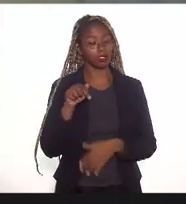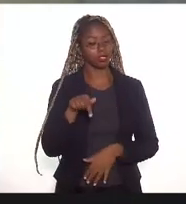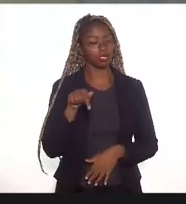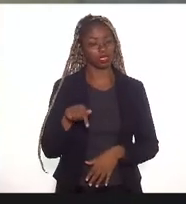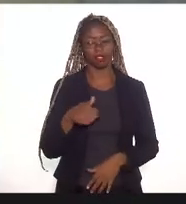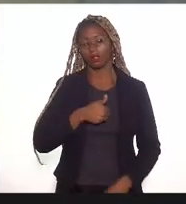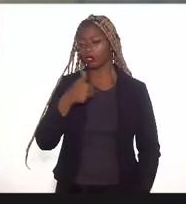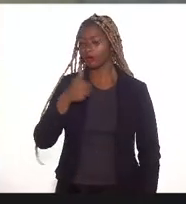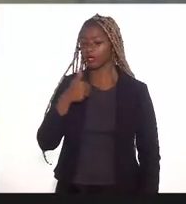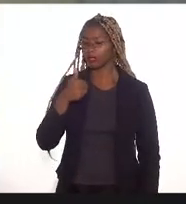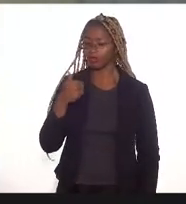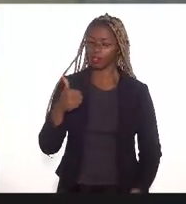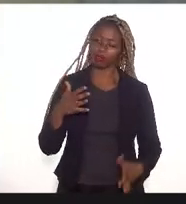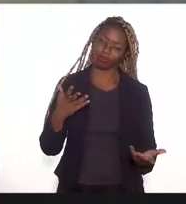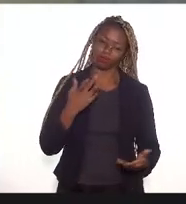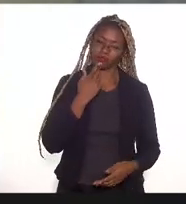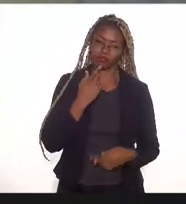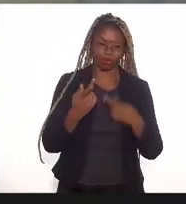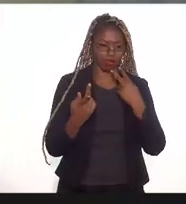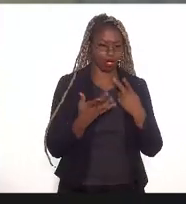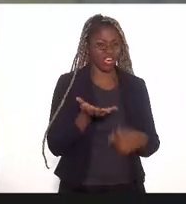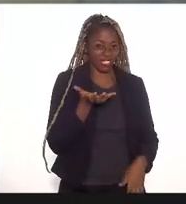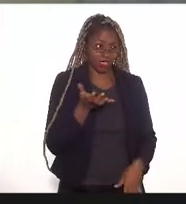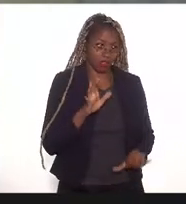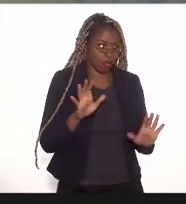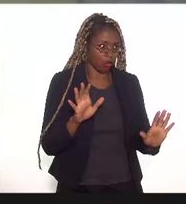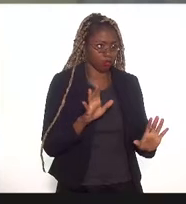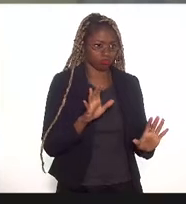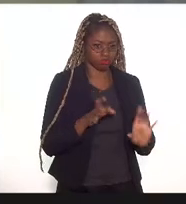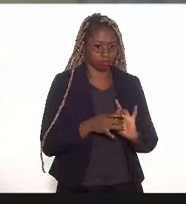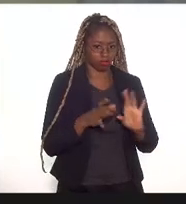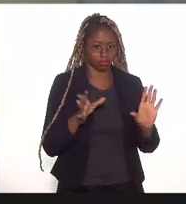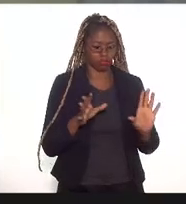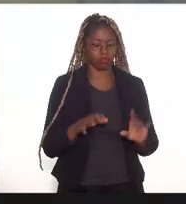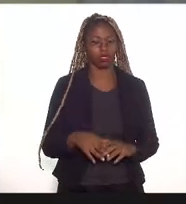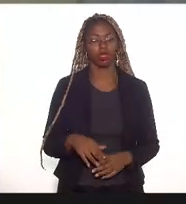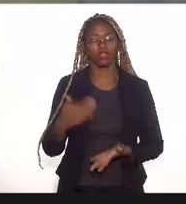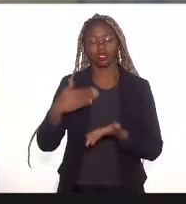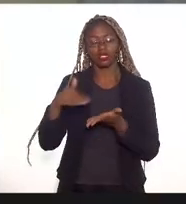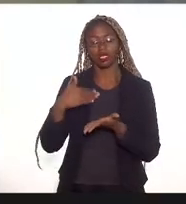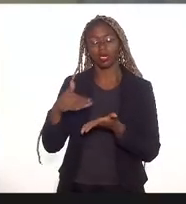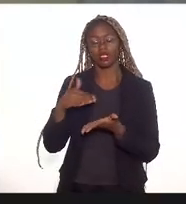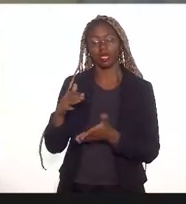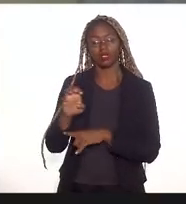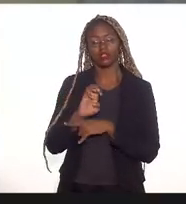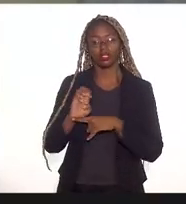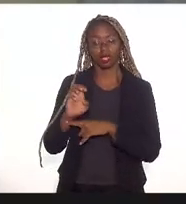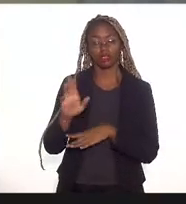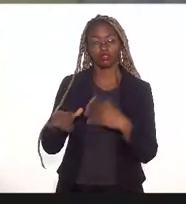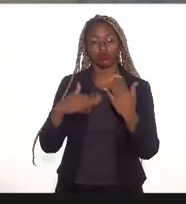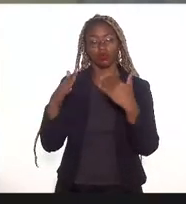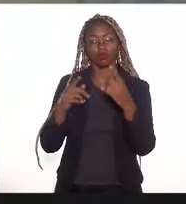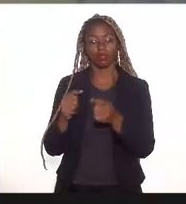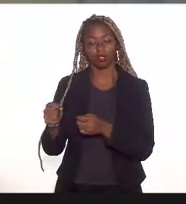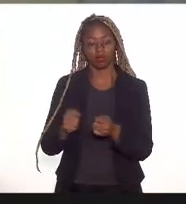facultar a palavra, se assim eu desejar, ao secretário de Estado de Desenvolvimento Econômico, doutor Leonardo